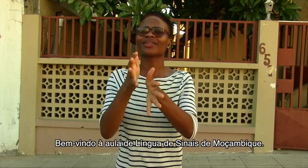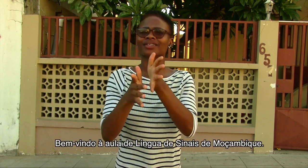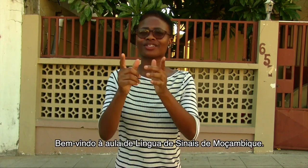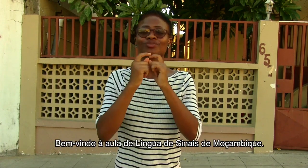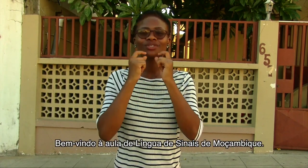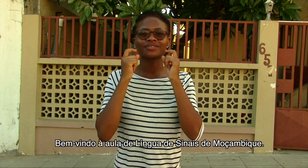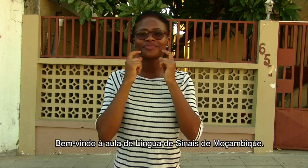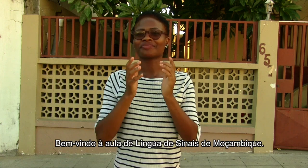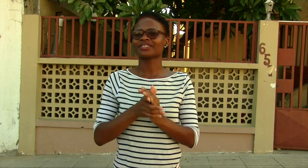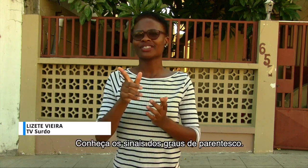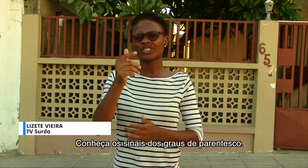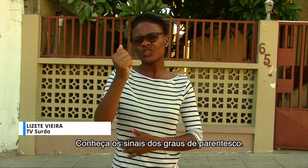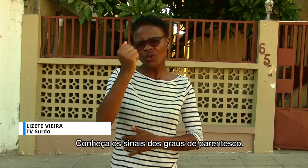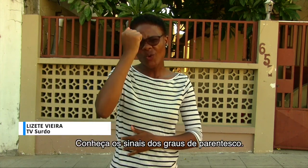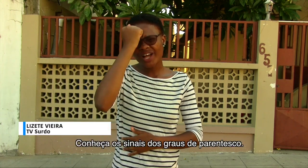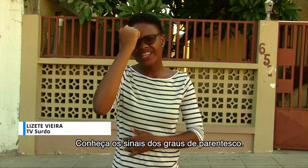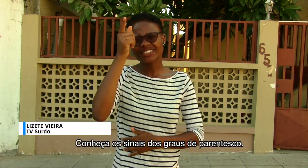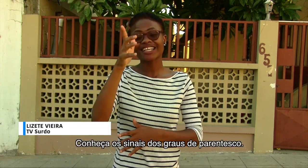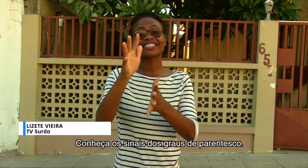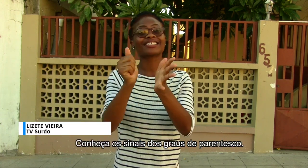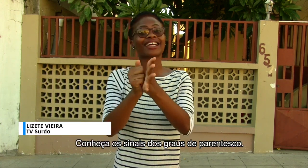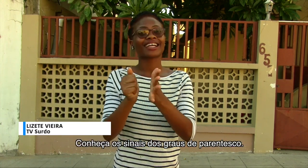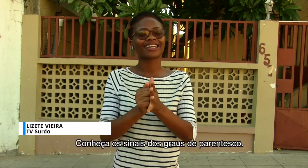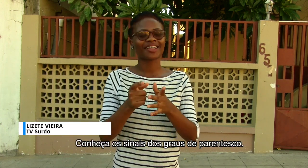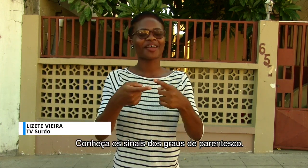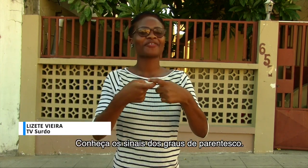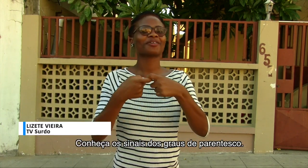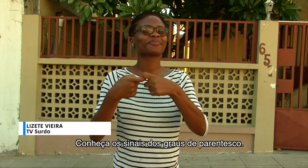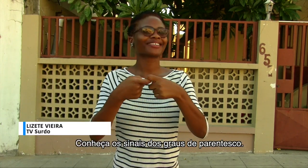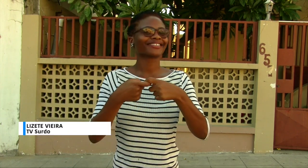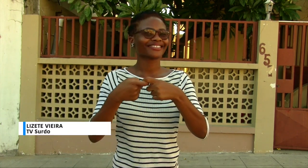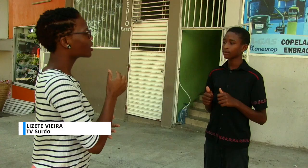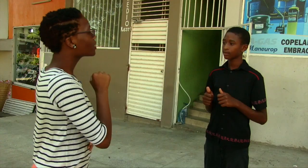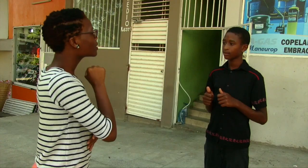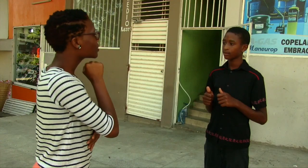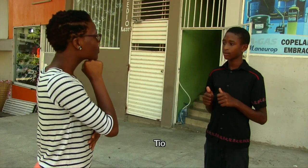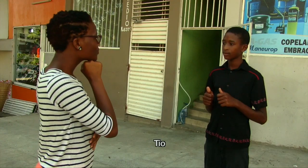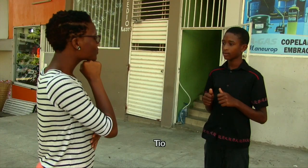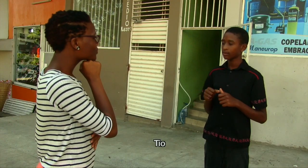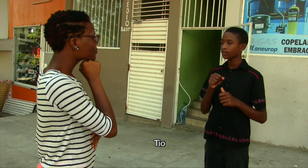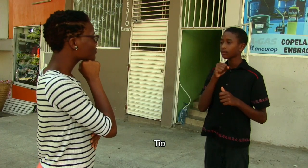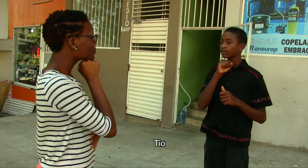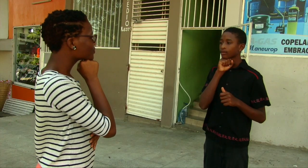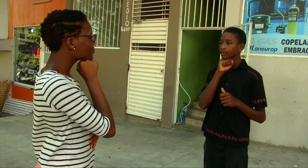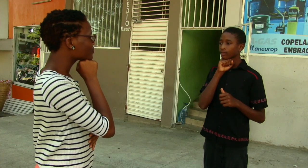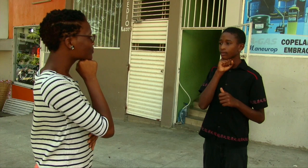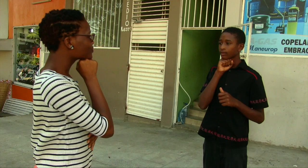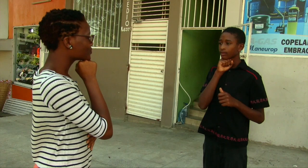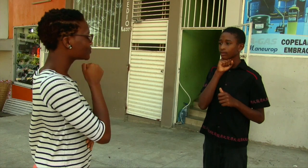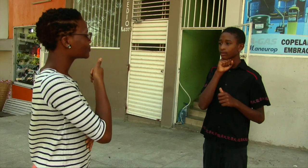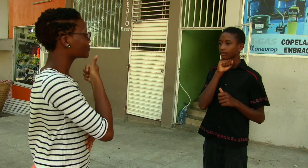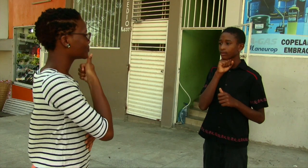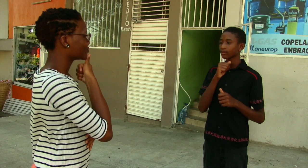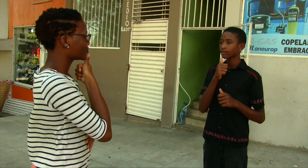de sinais de Moçambique. Conheça os sinais dos graus de parentesco. Tio.